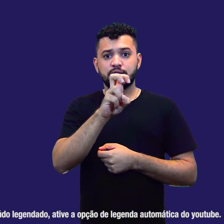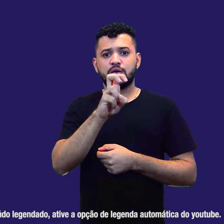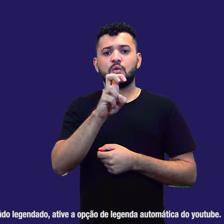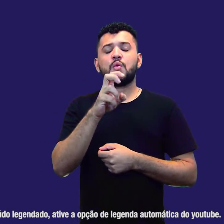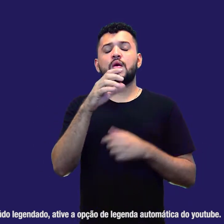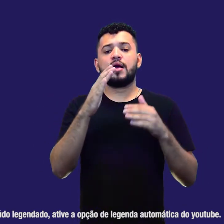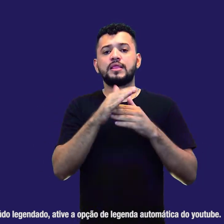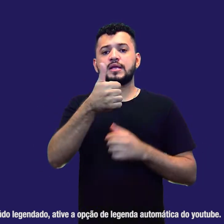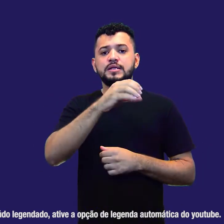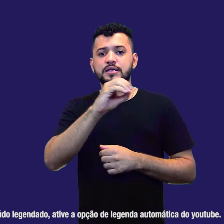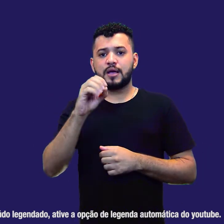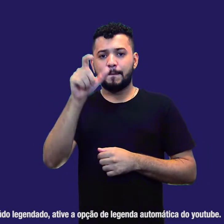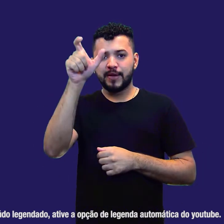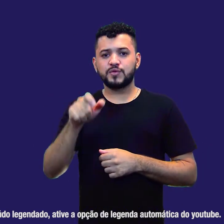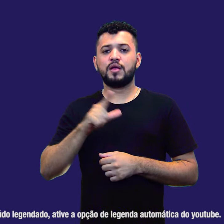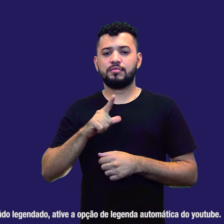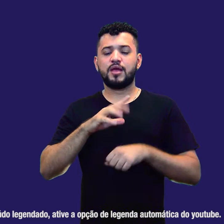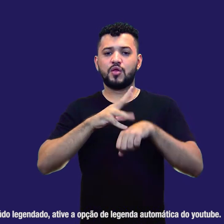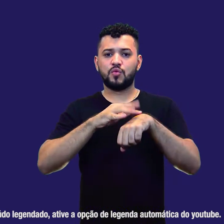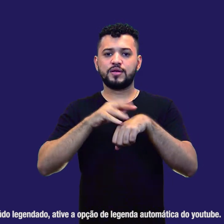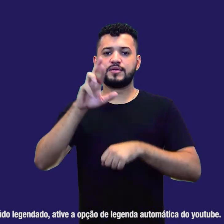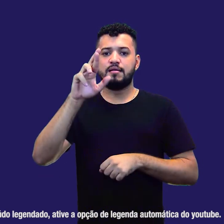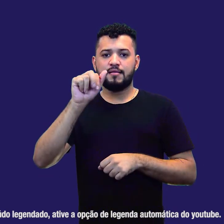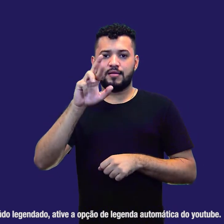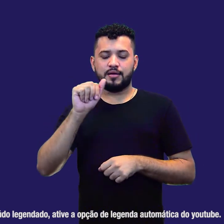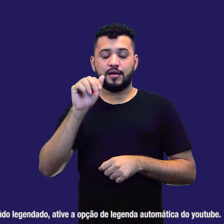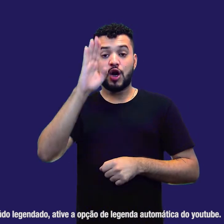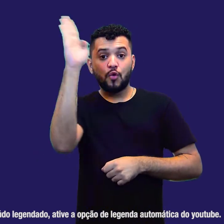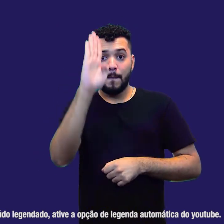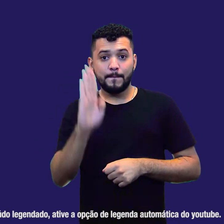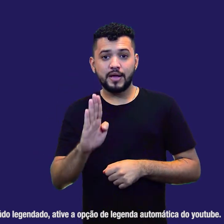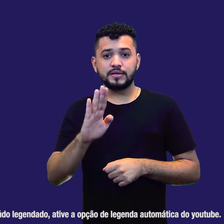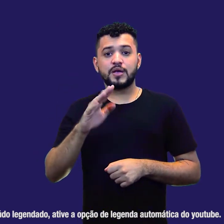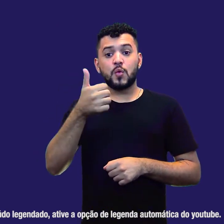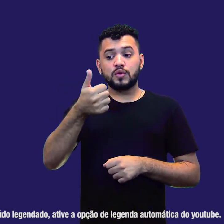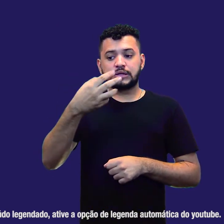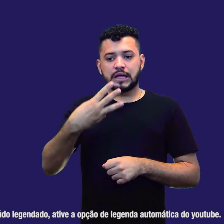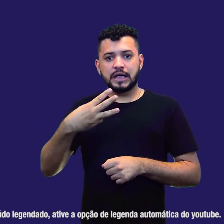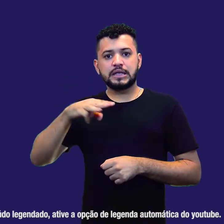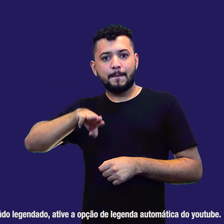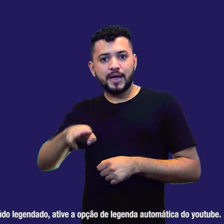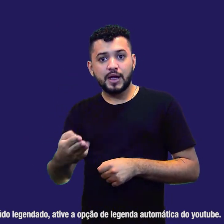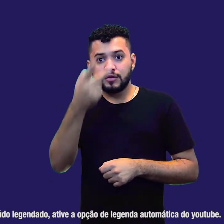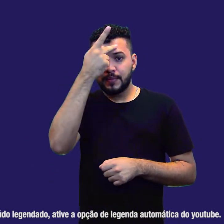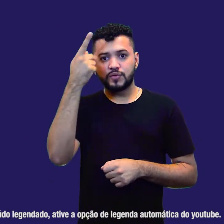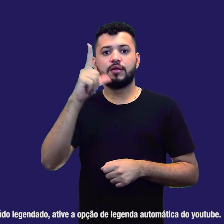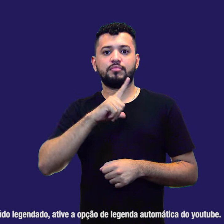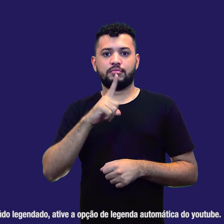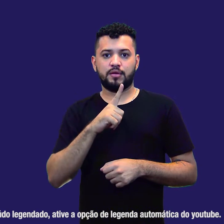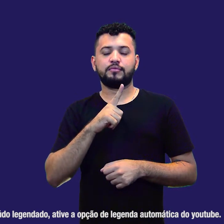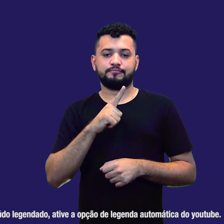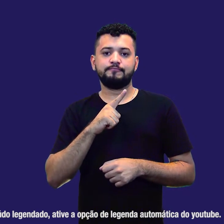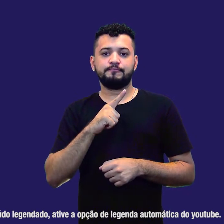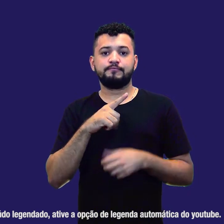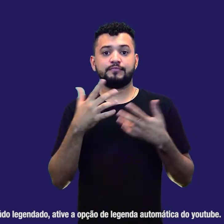pessoas têm alguma doença rara. No Brasil, são cerca de 13 milhões de pessoas com alguma dessas enfermidades.